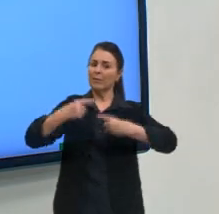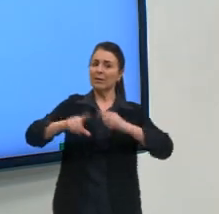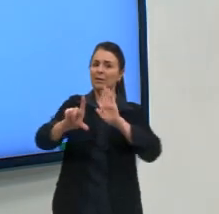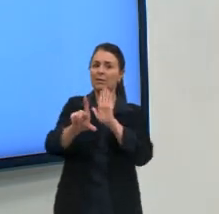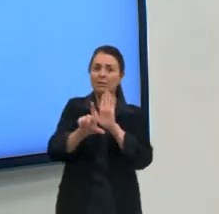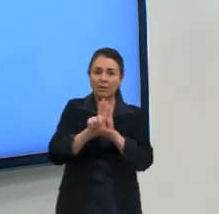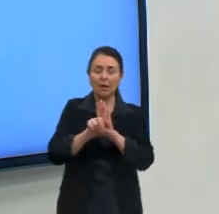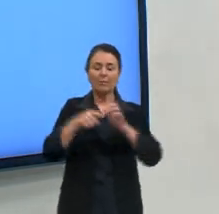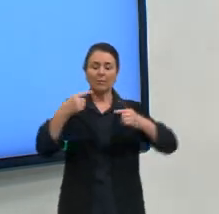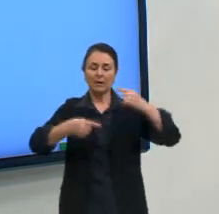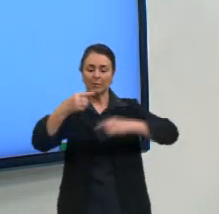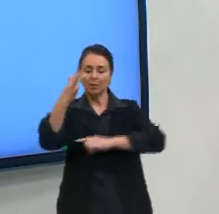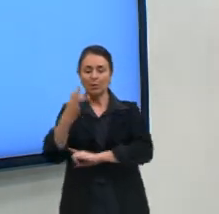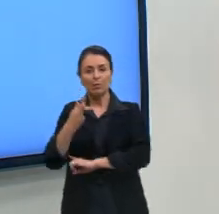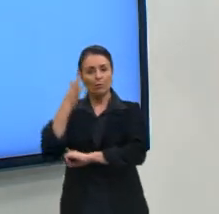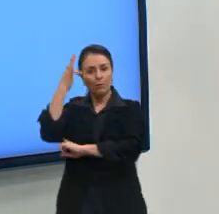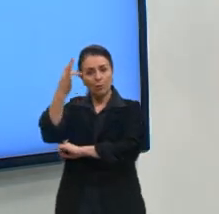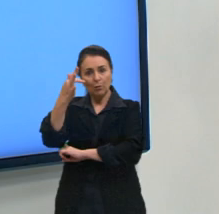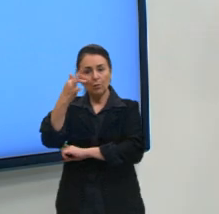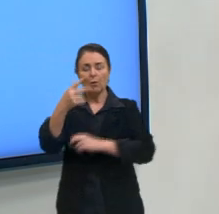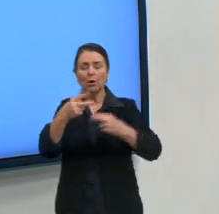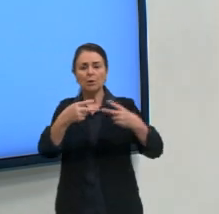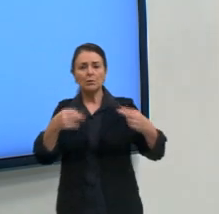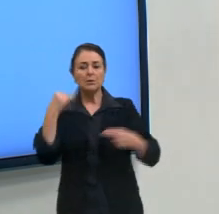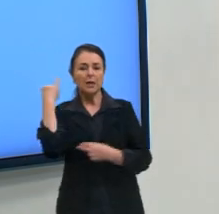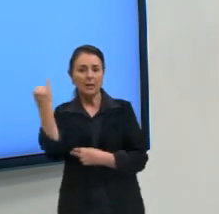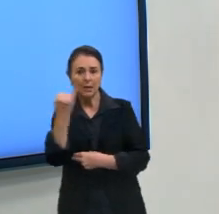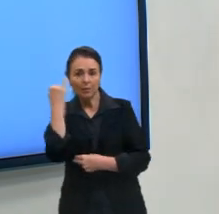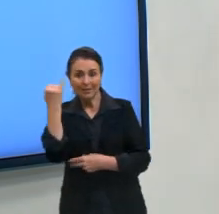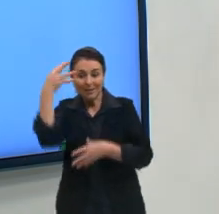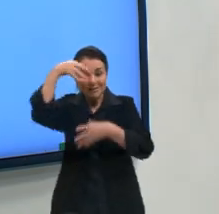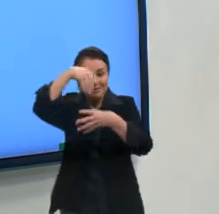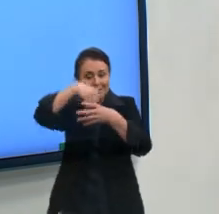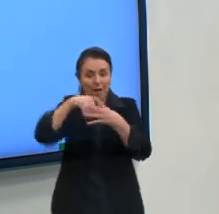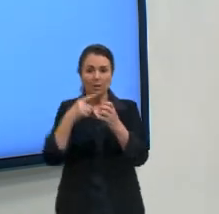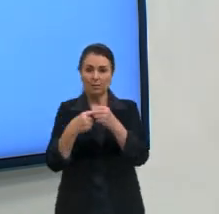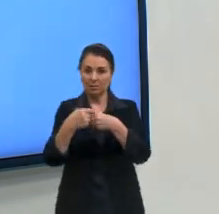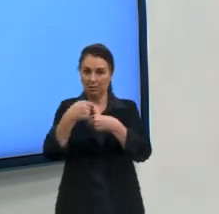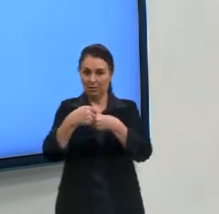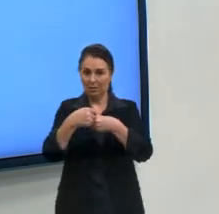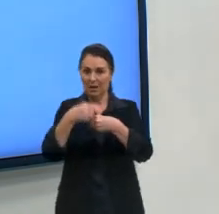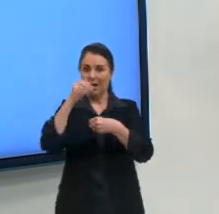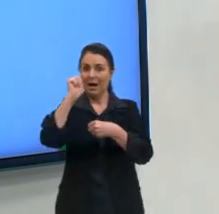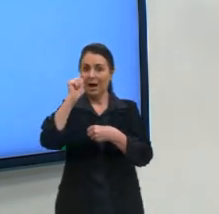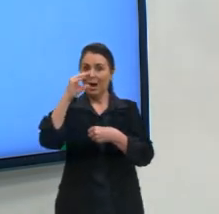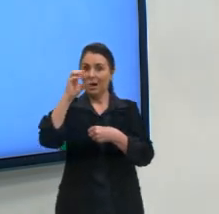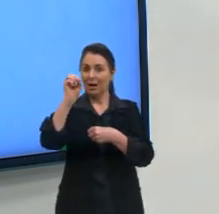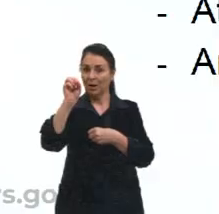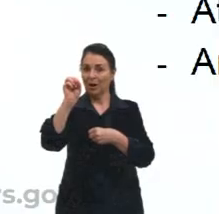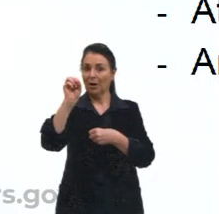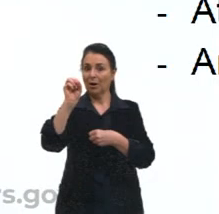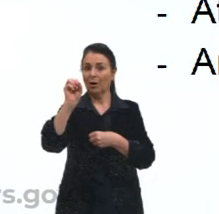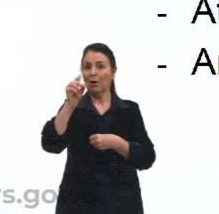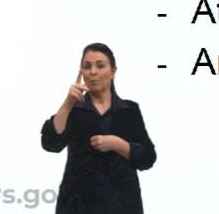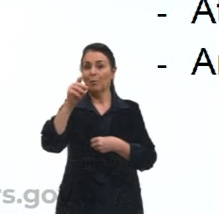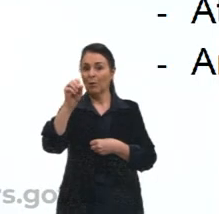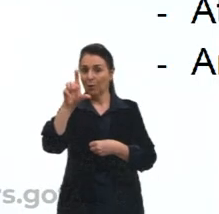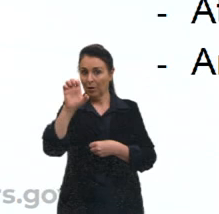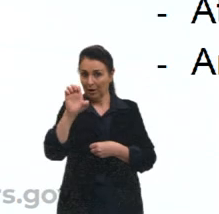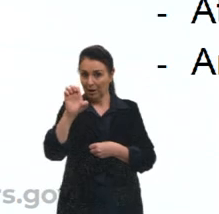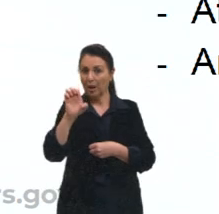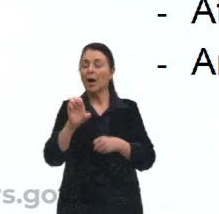debater o futuro e as decisões da cidade então a cópia um espaço muito importante é